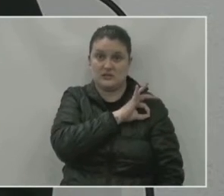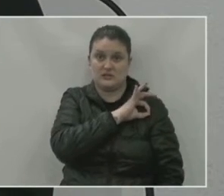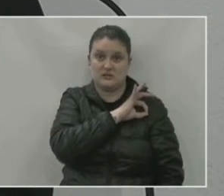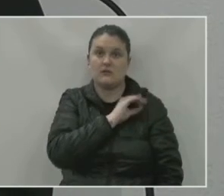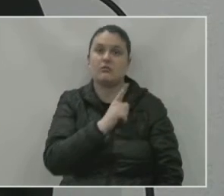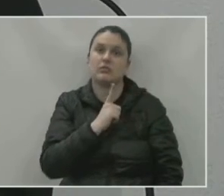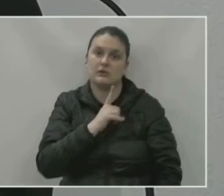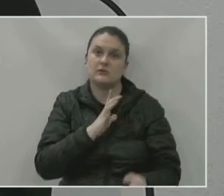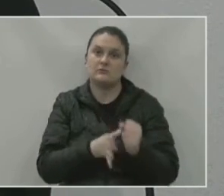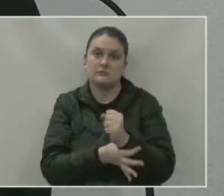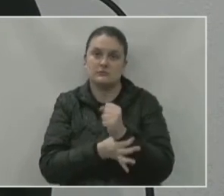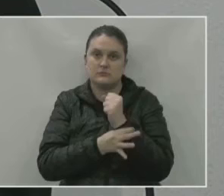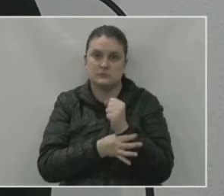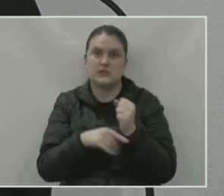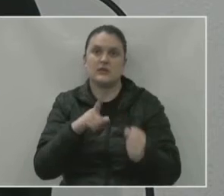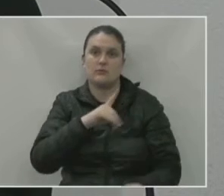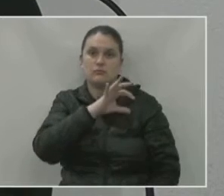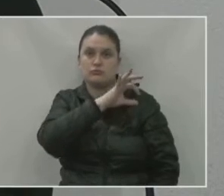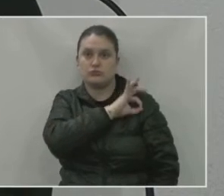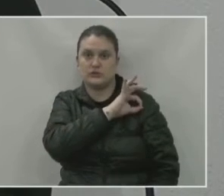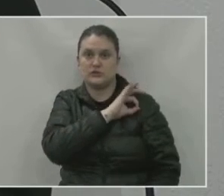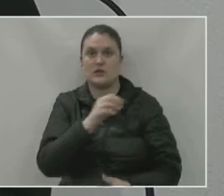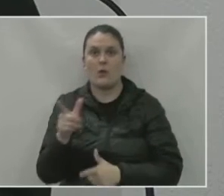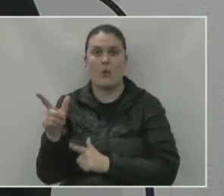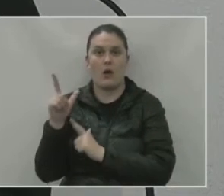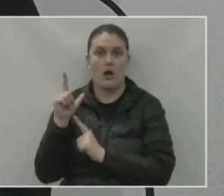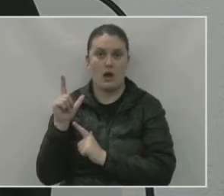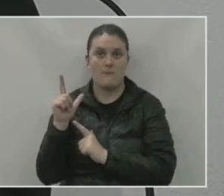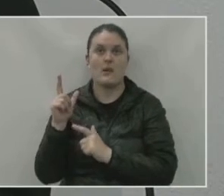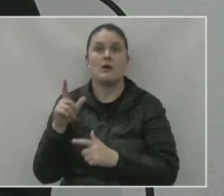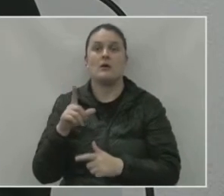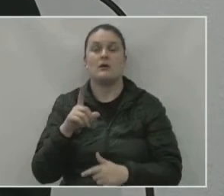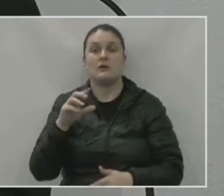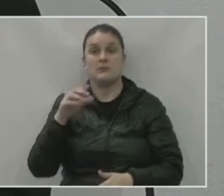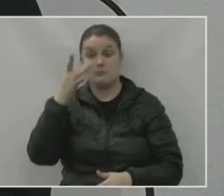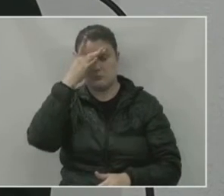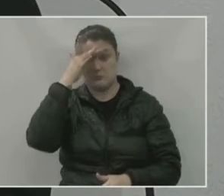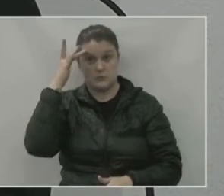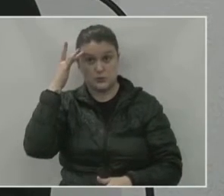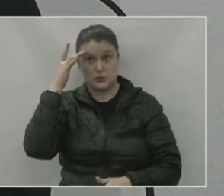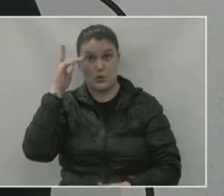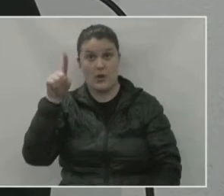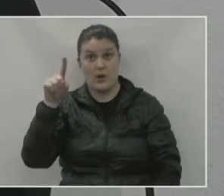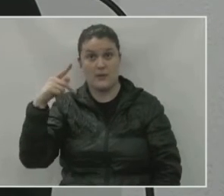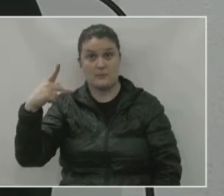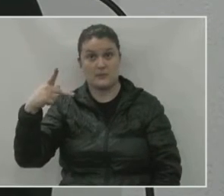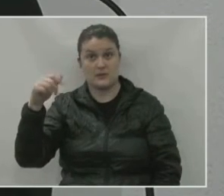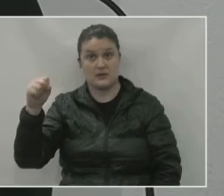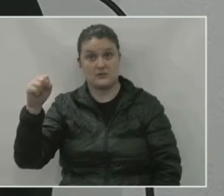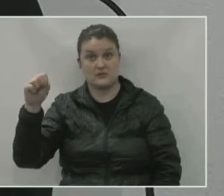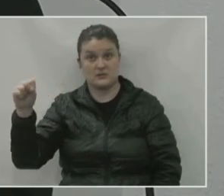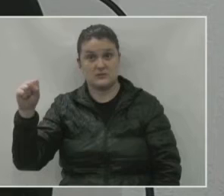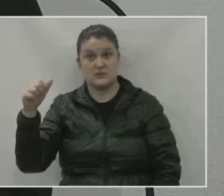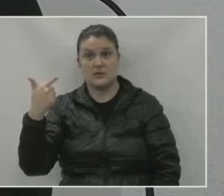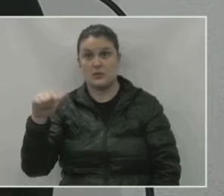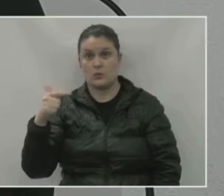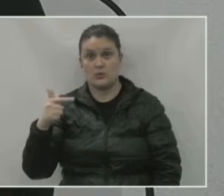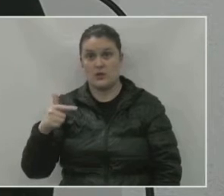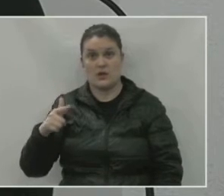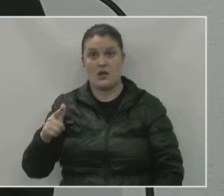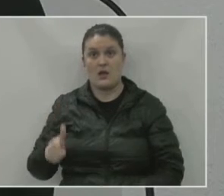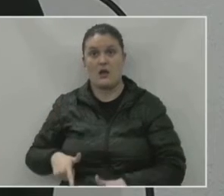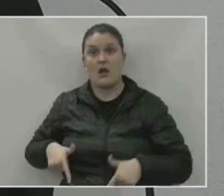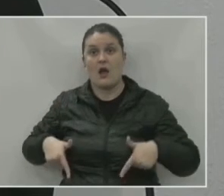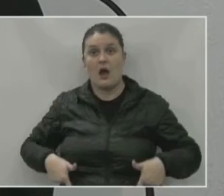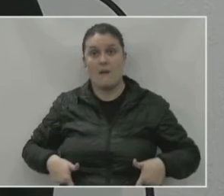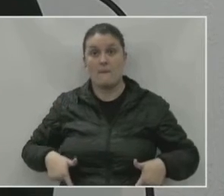uma segurança armada, né? Hoje, os agentes do DEPEN, por exemplo, são PSS, não tem arma, quem faz